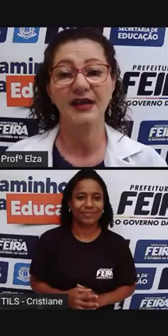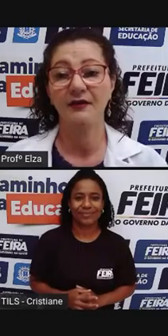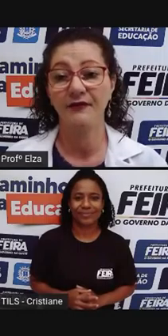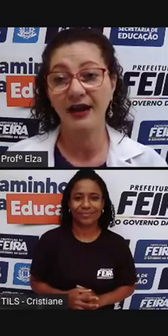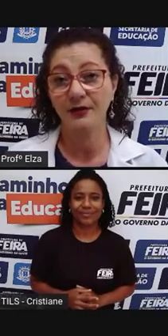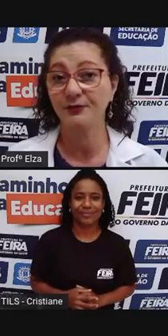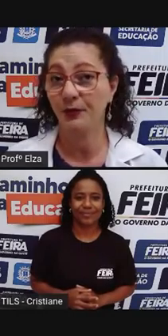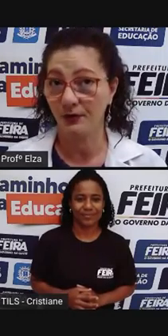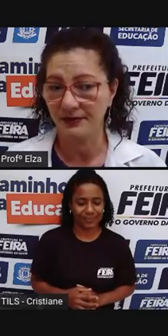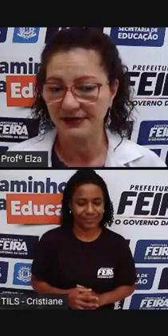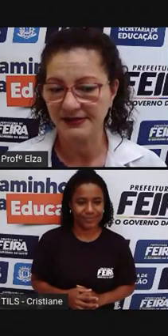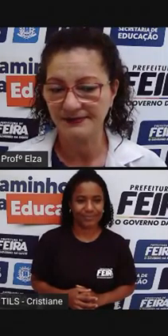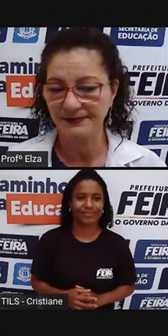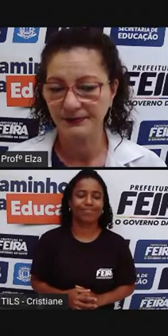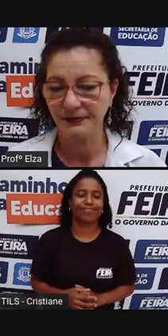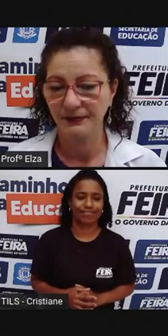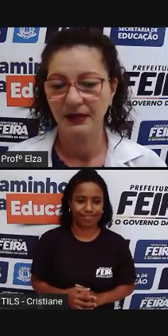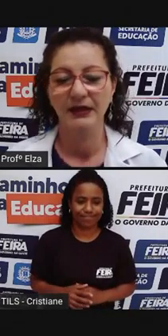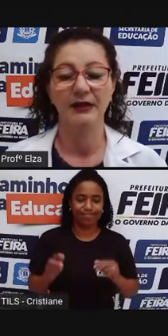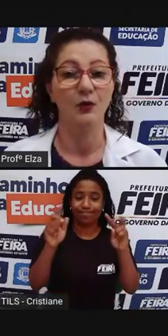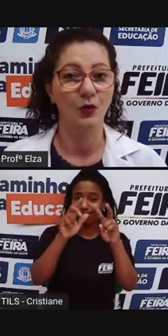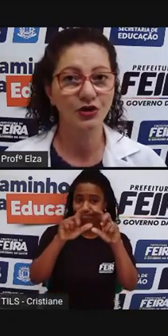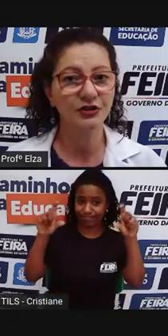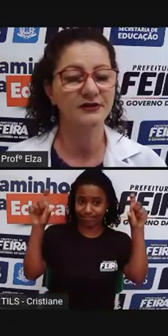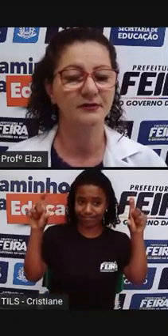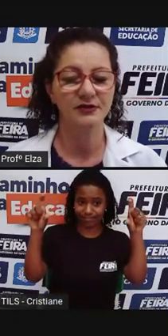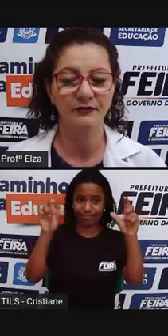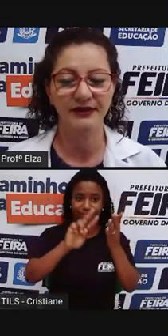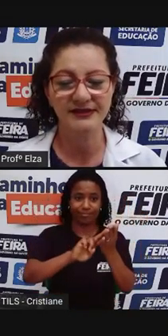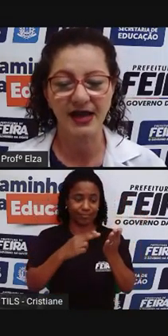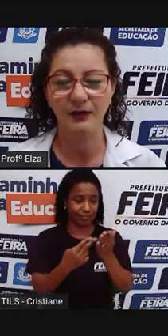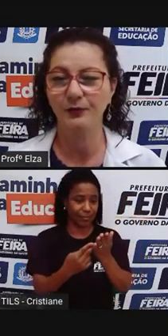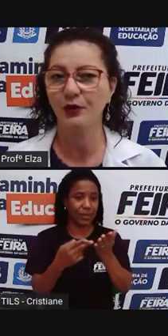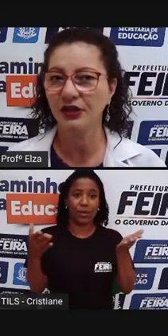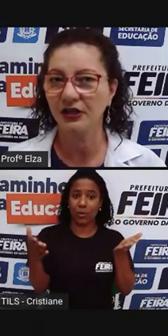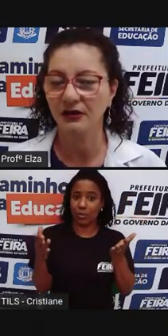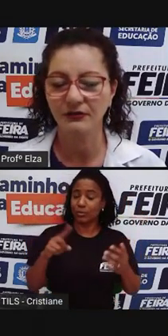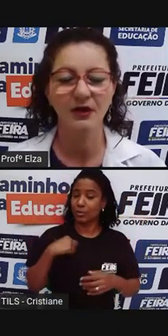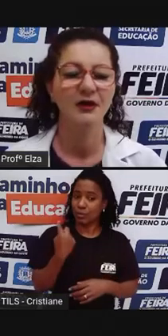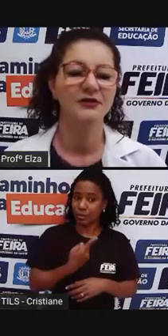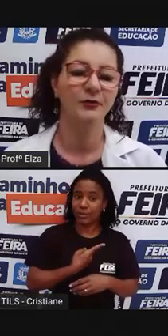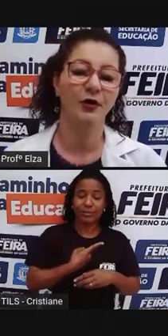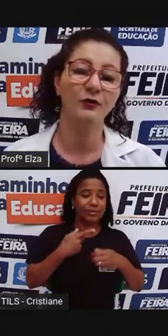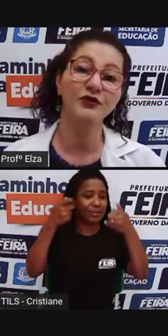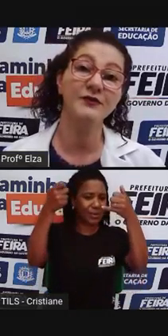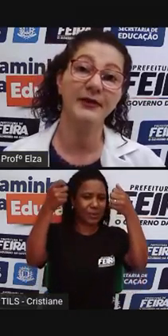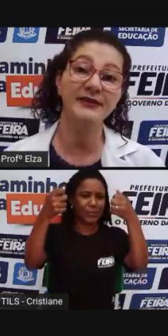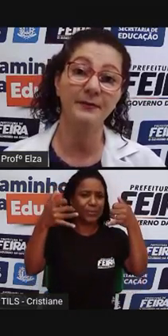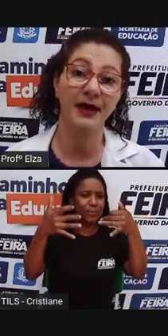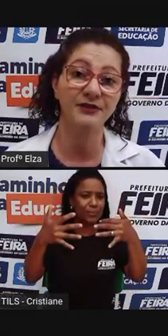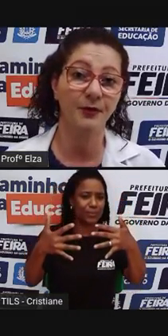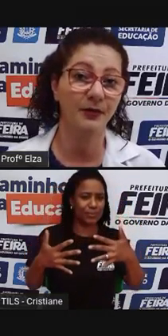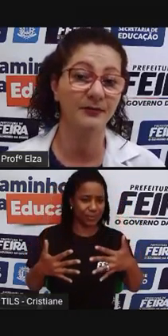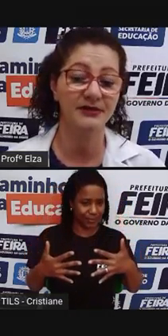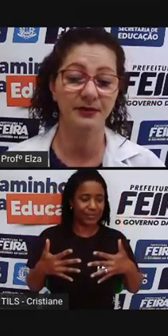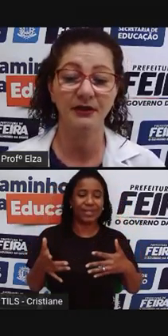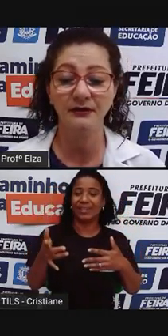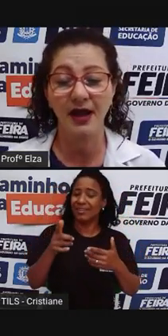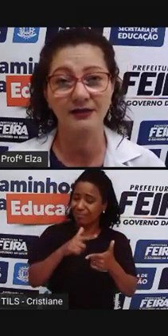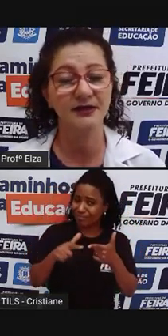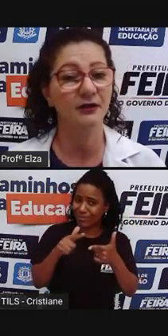Serious Environment Problems. Então, hoje nós vamos conversar um pouquinho sobre alguns dos principais